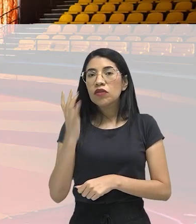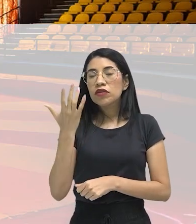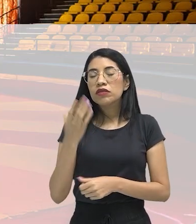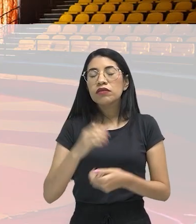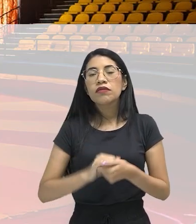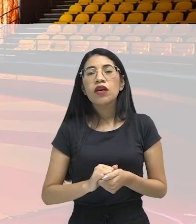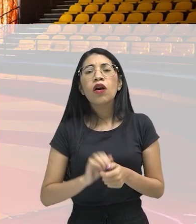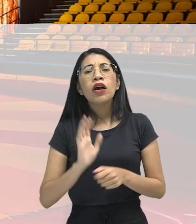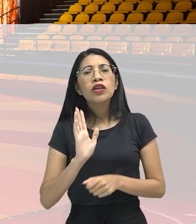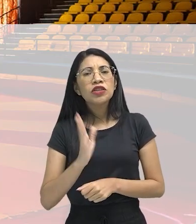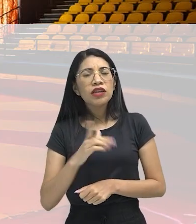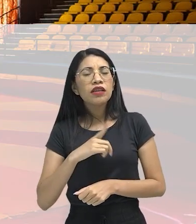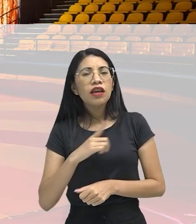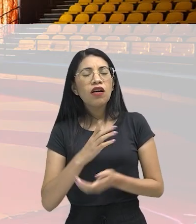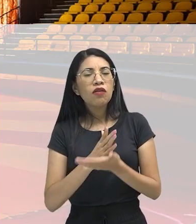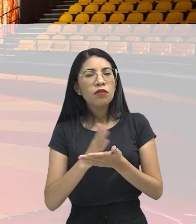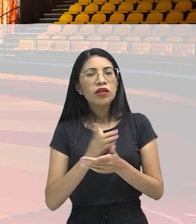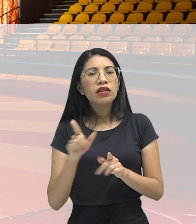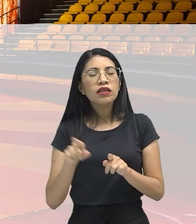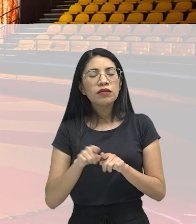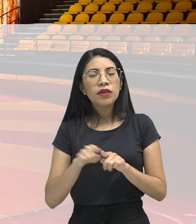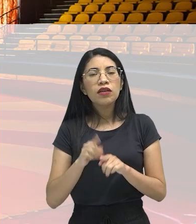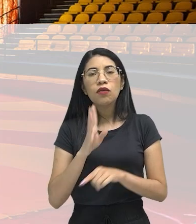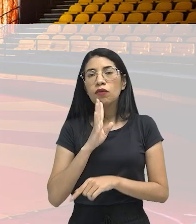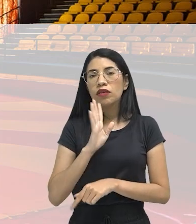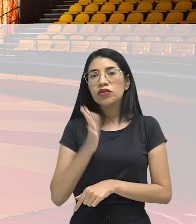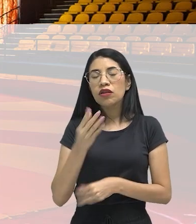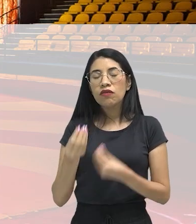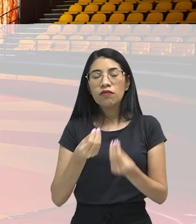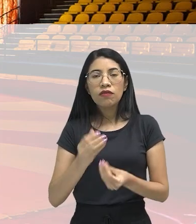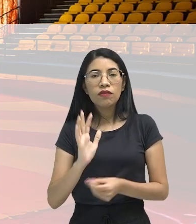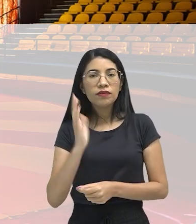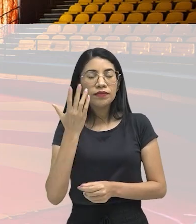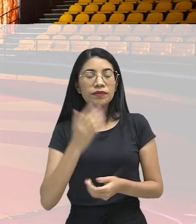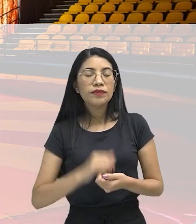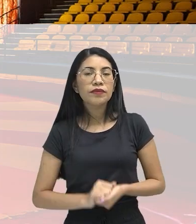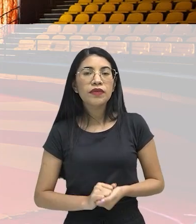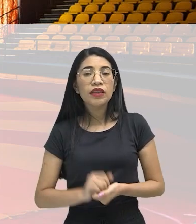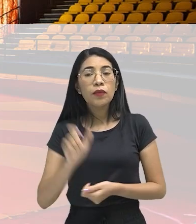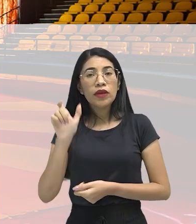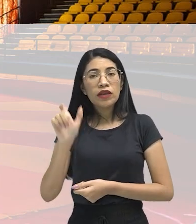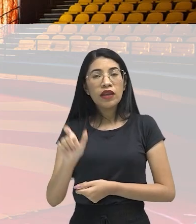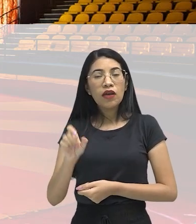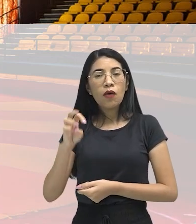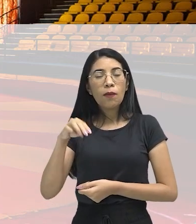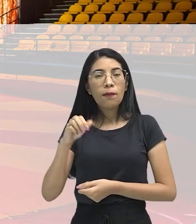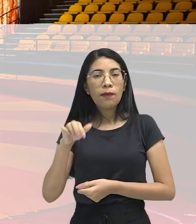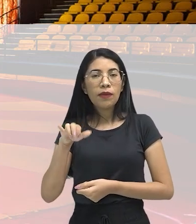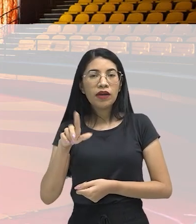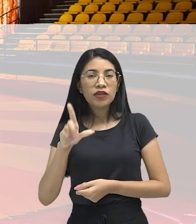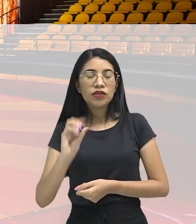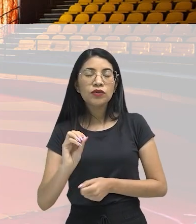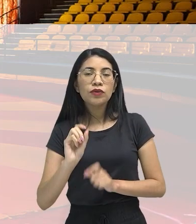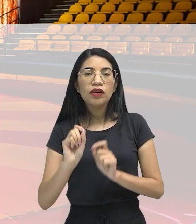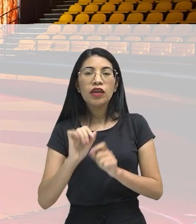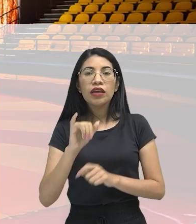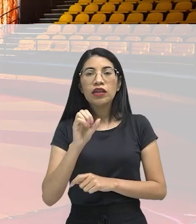fazer. Outras a gente já descobriu com o tempo, né? Bom, esse aqui é o nosso mágico, mais conhecido